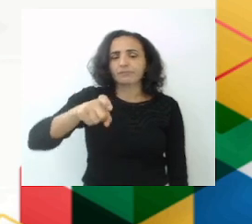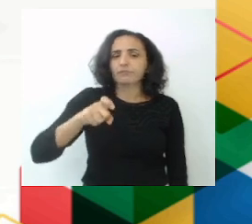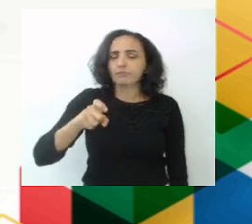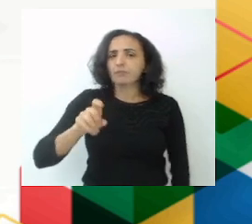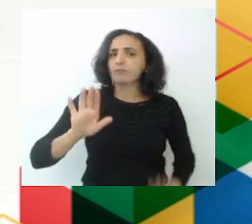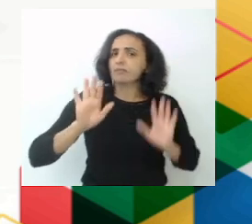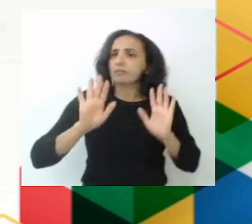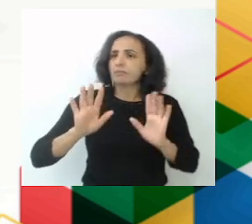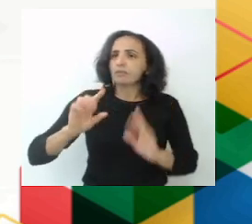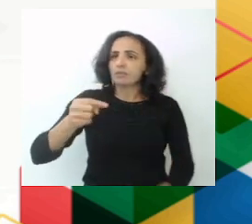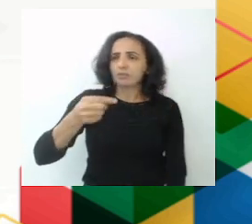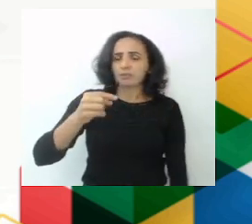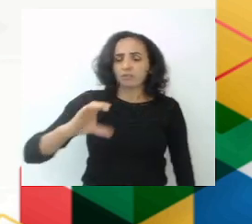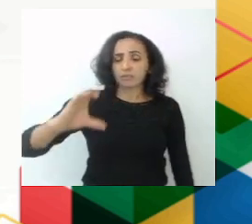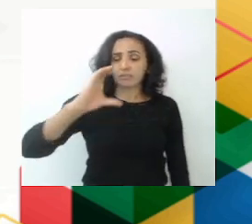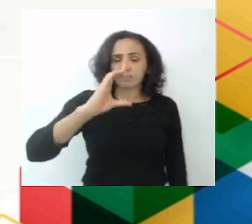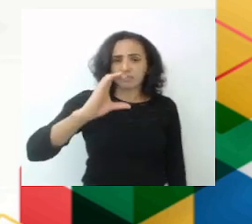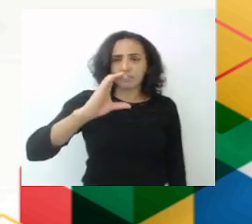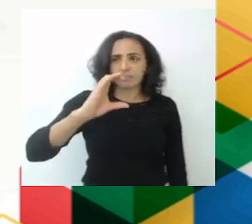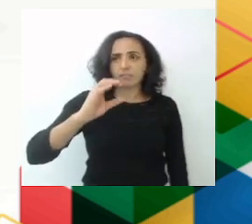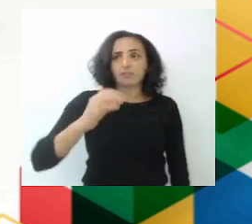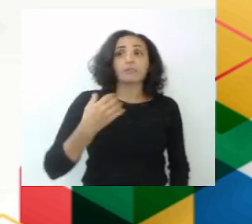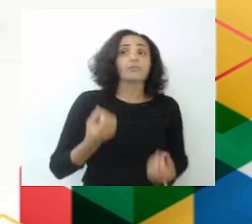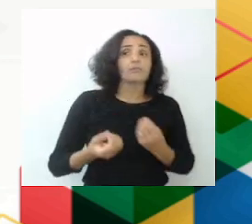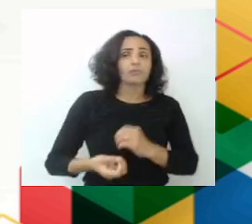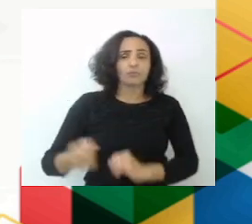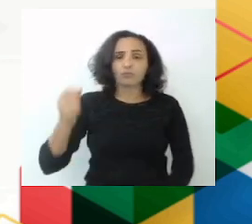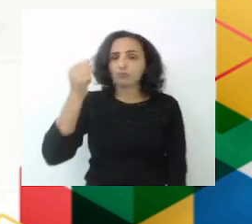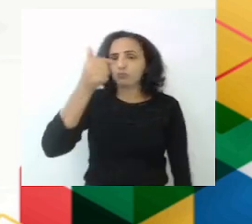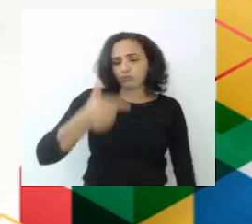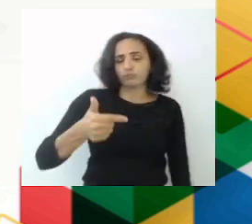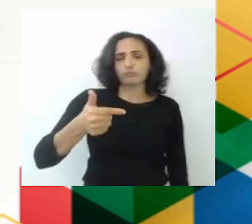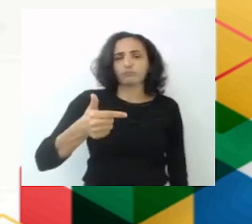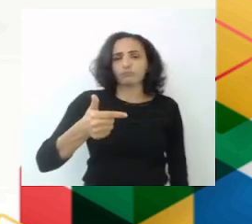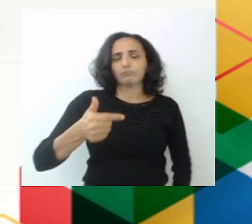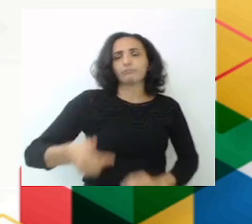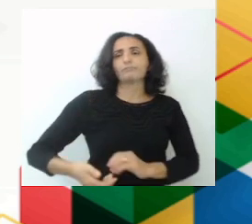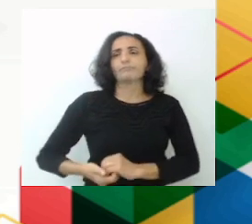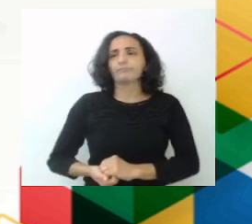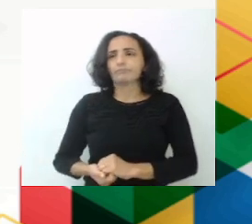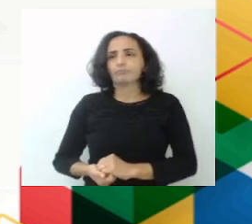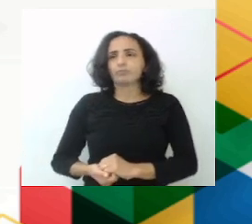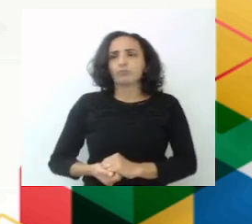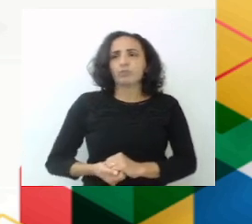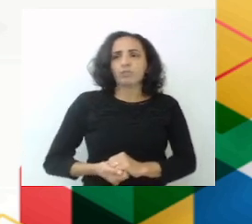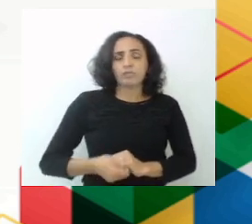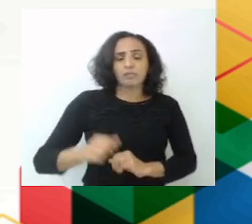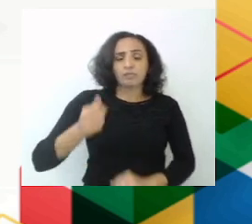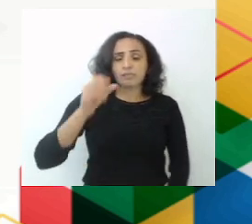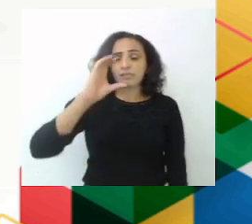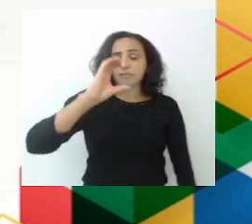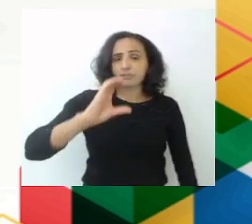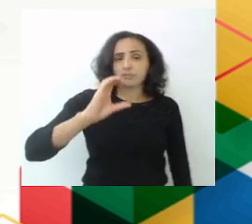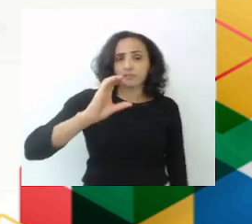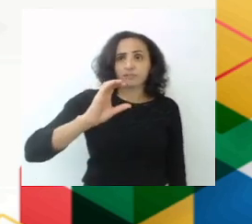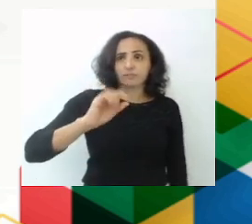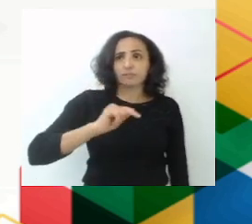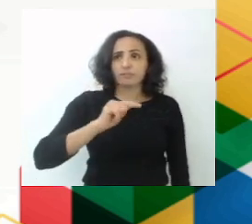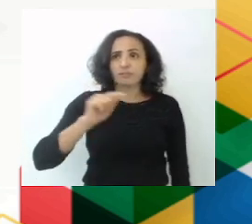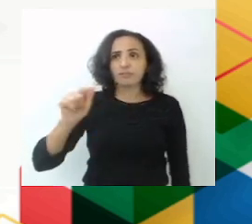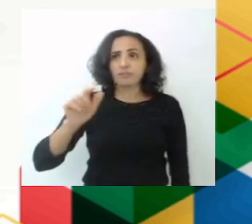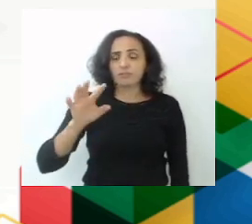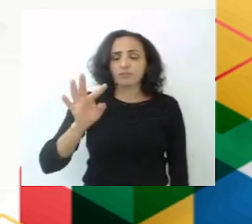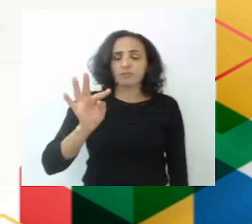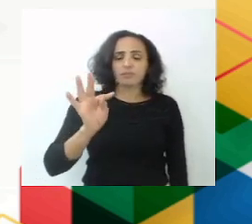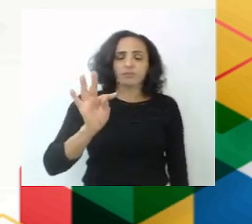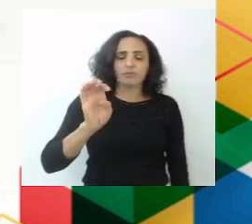do sinal. Como aqui é mais 2, eu posso colocar somente o 2. Esse C é chamado de termo